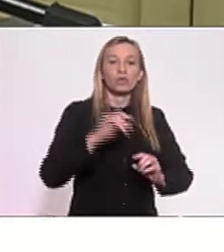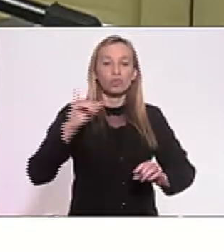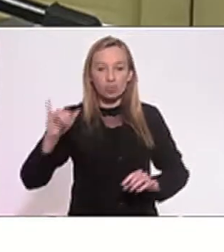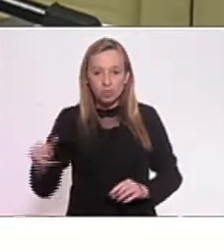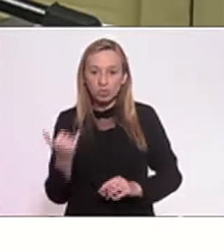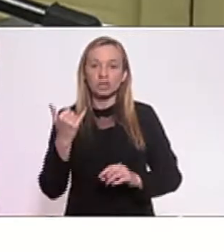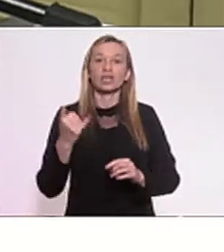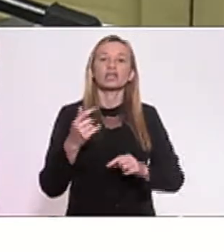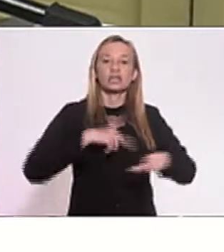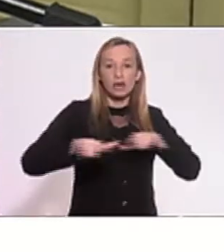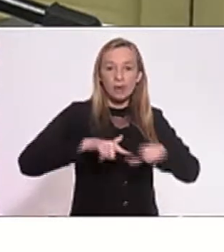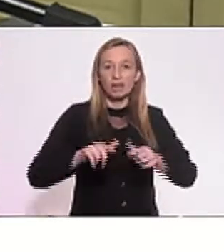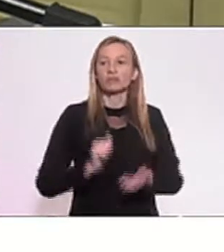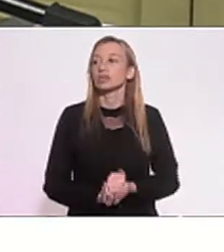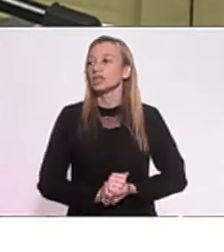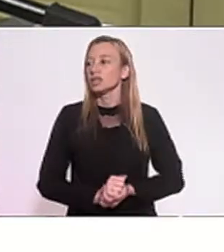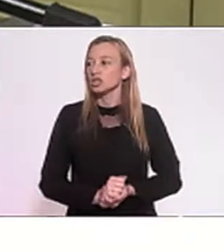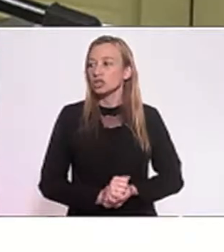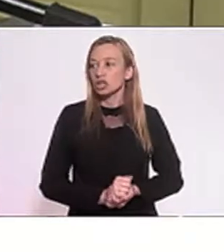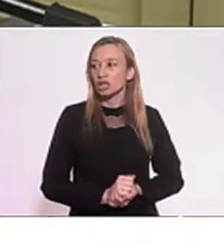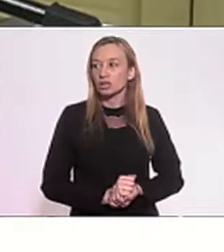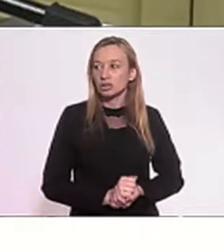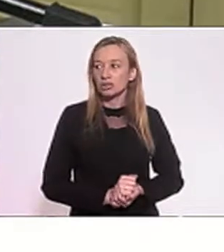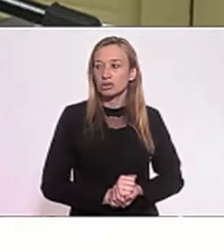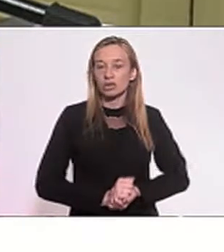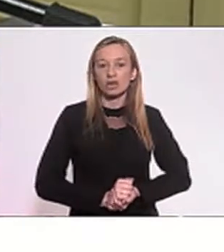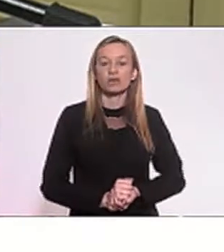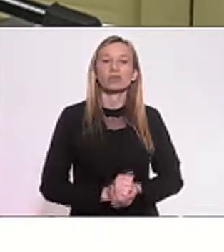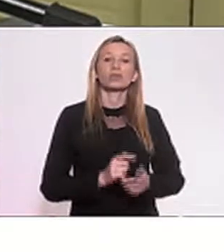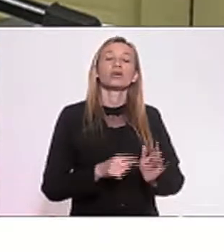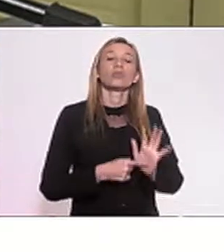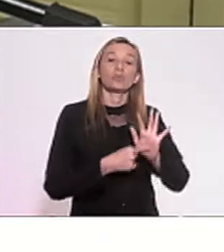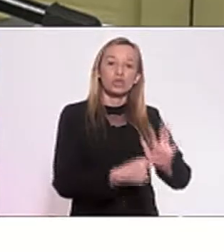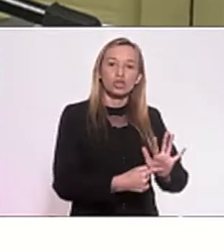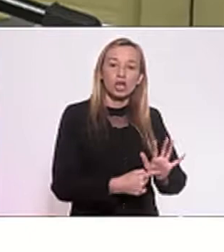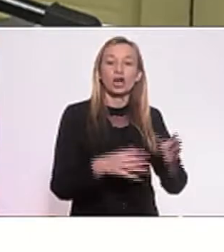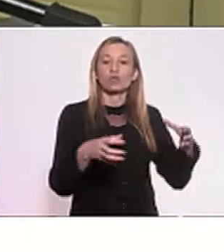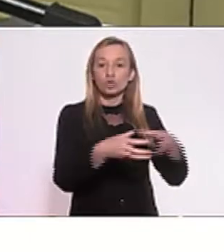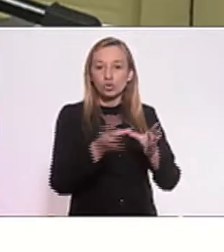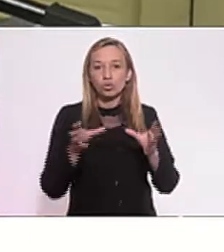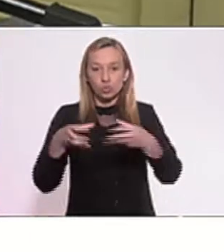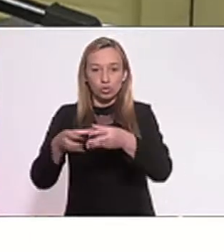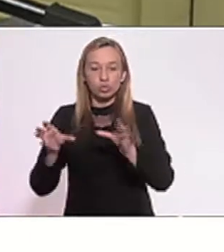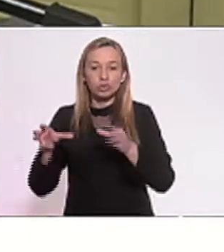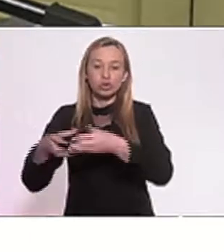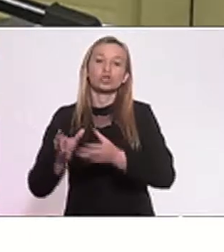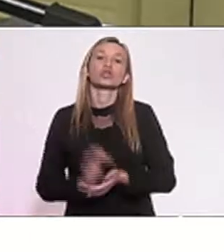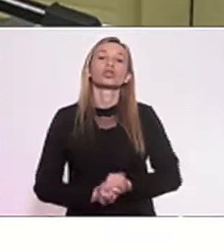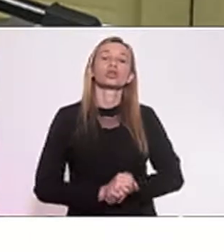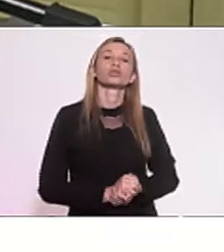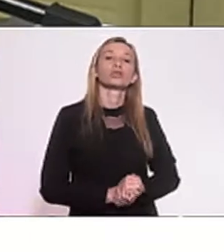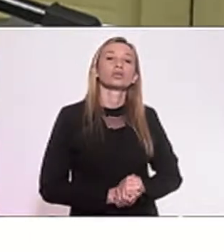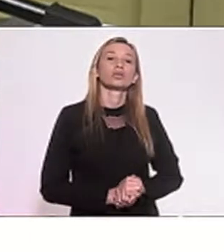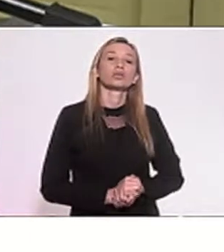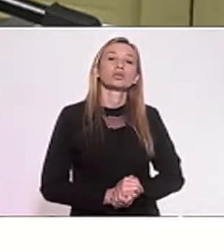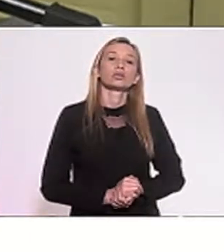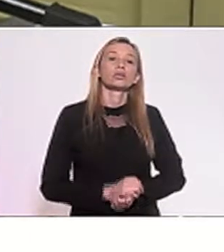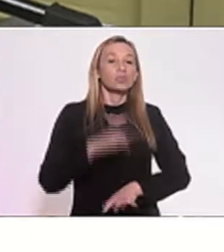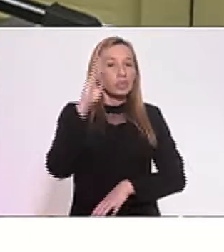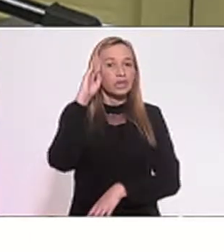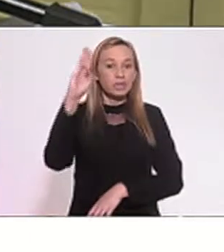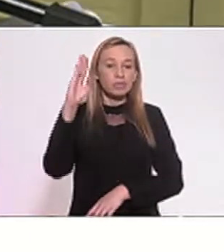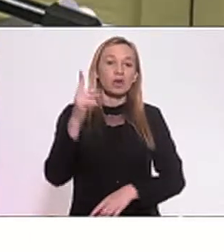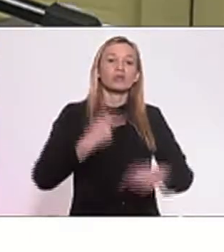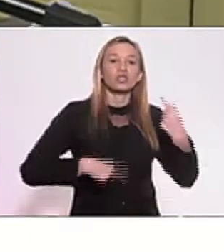trabalho. Recomenda-se identificar os grupos de maior vulnerabilidade para que constituam prioridade